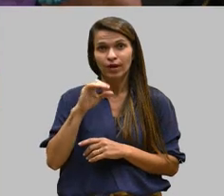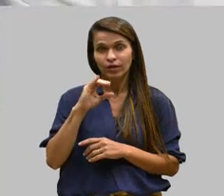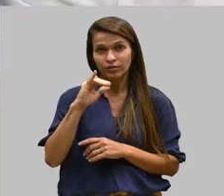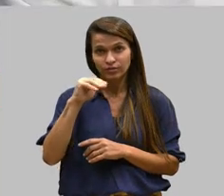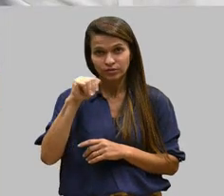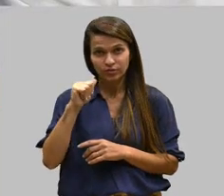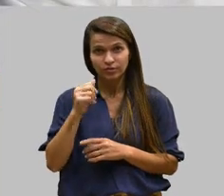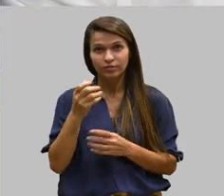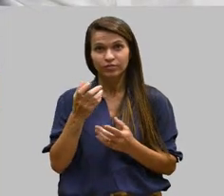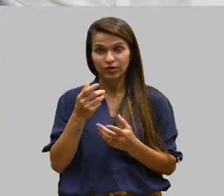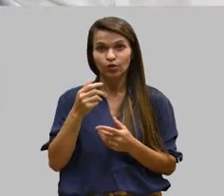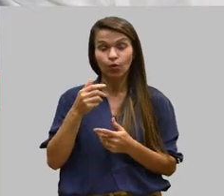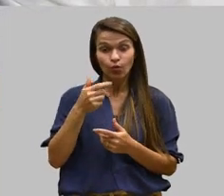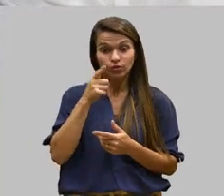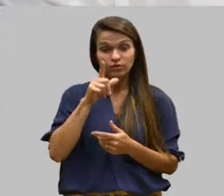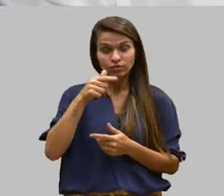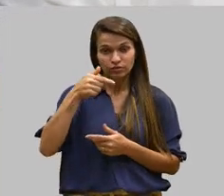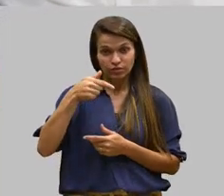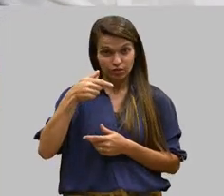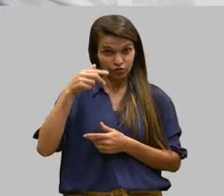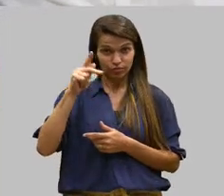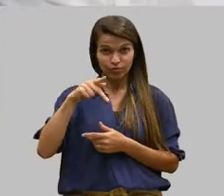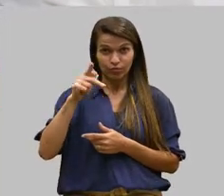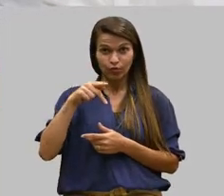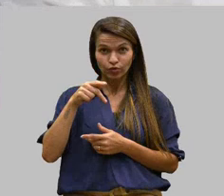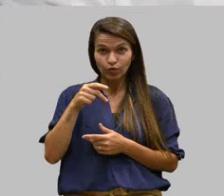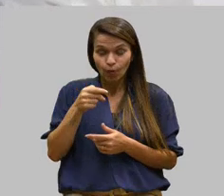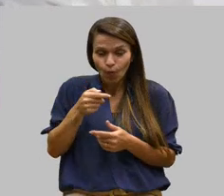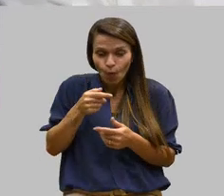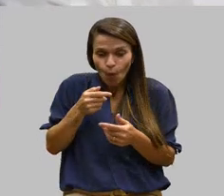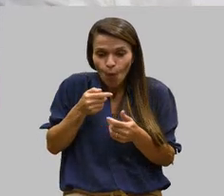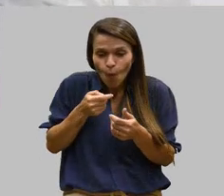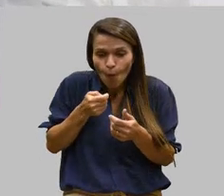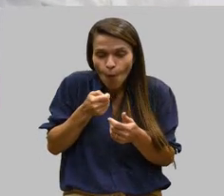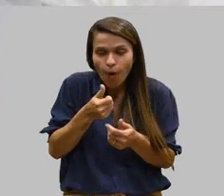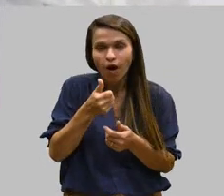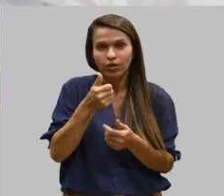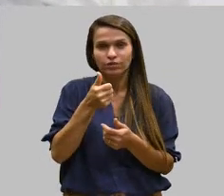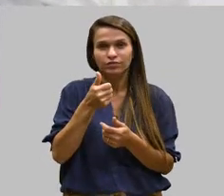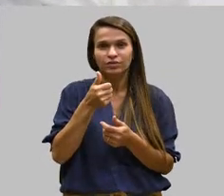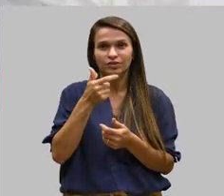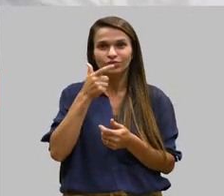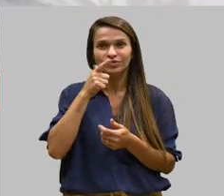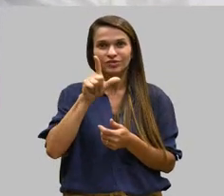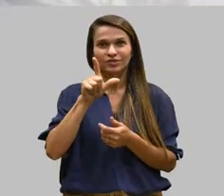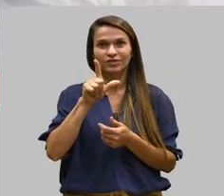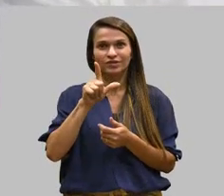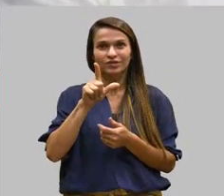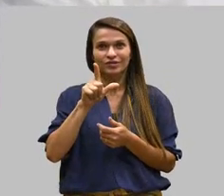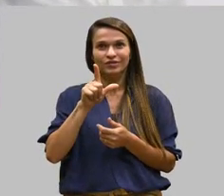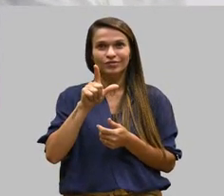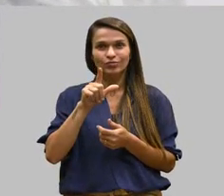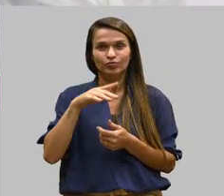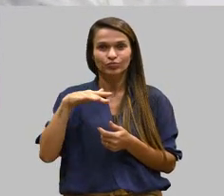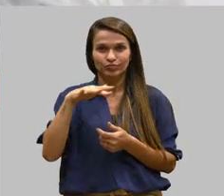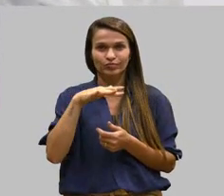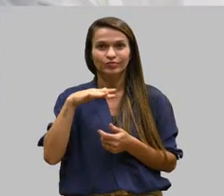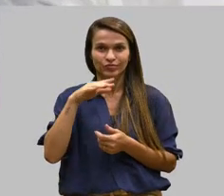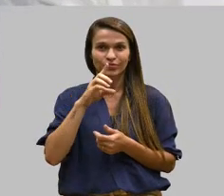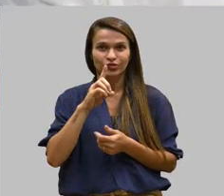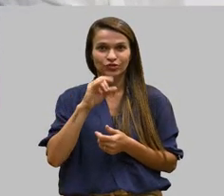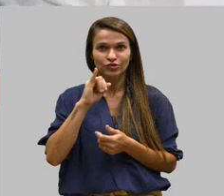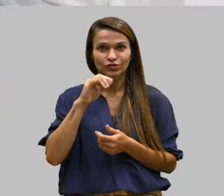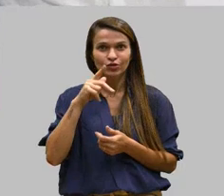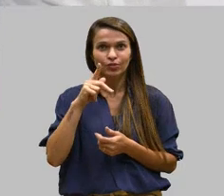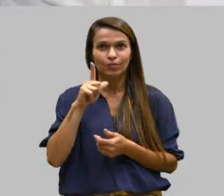por sete pontos por pouco eles seriam um diplomata né fez o Instituto Rio Branco e faria o Instituto Rio Branco Então você